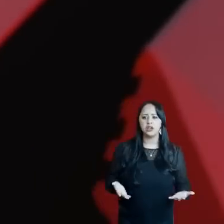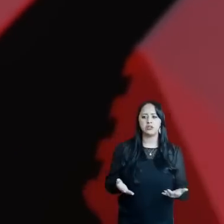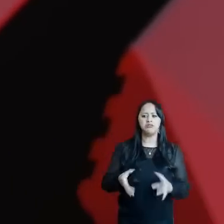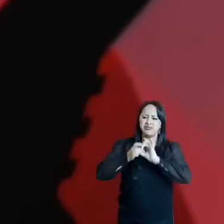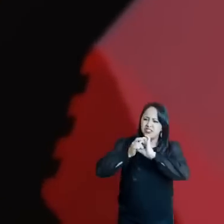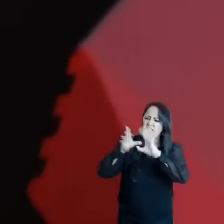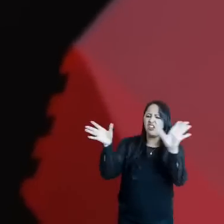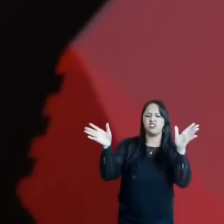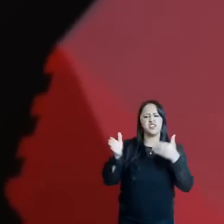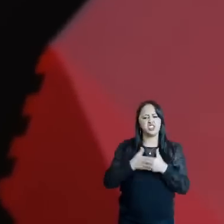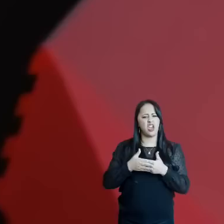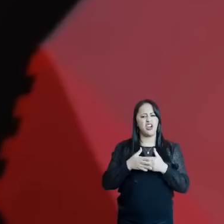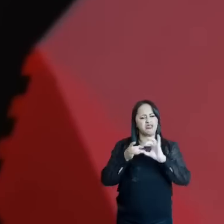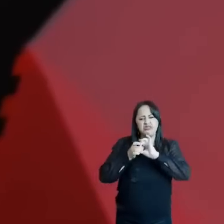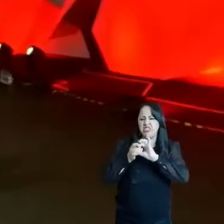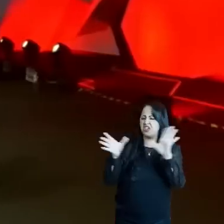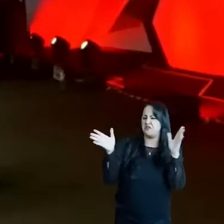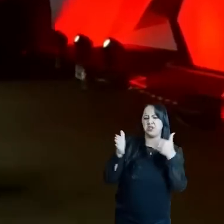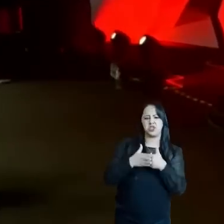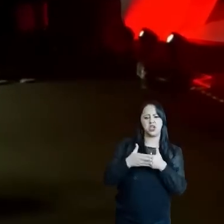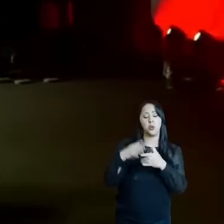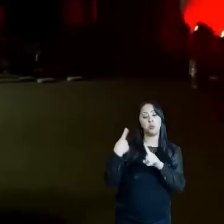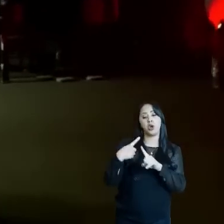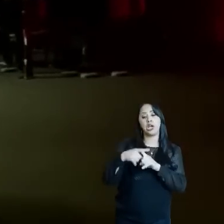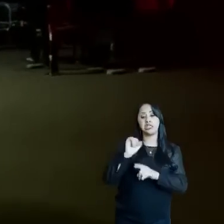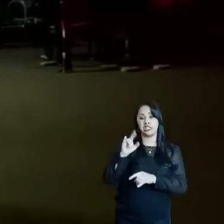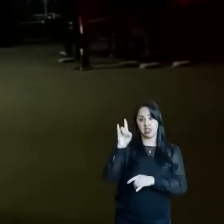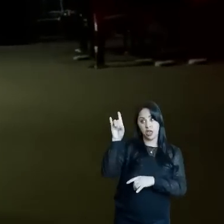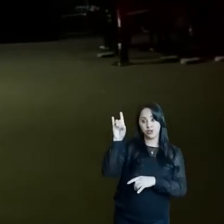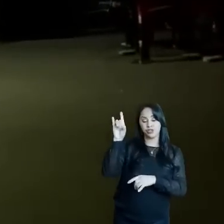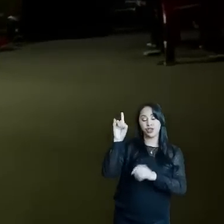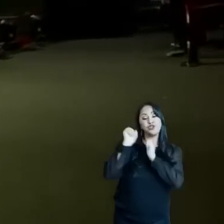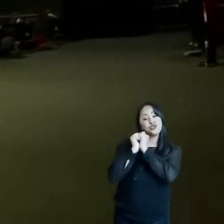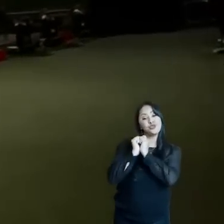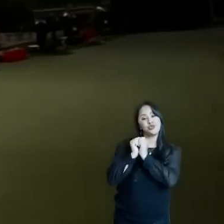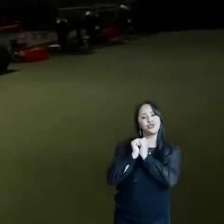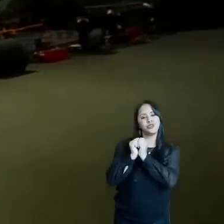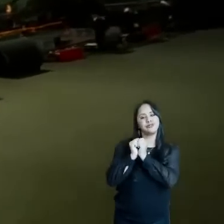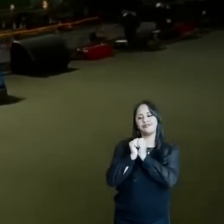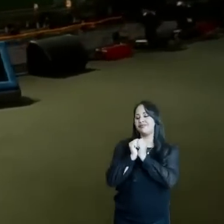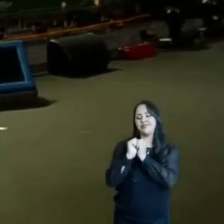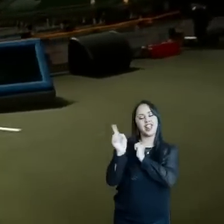deixa fechar. Por que deixa fechar? Porque se Deus estiver no negócio,